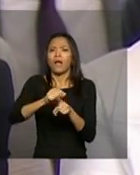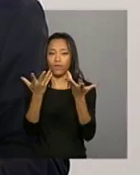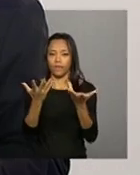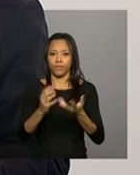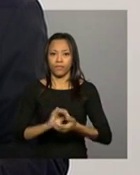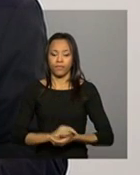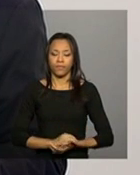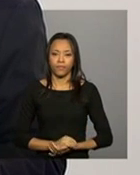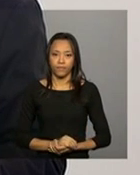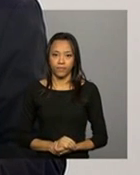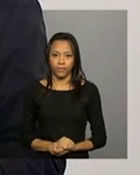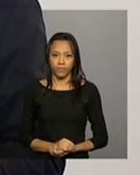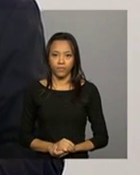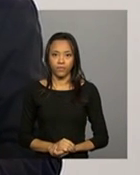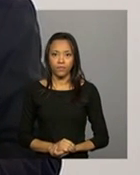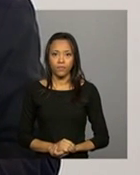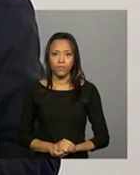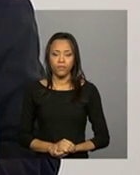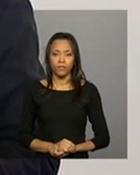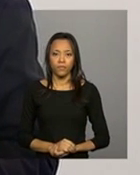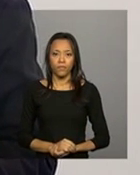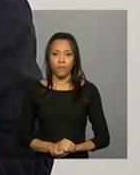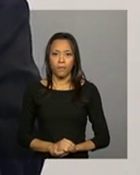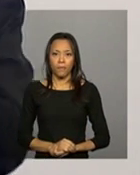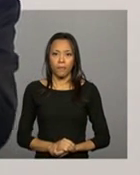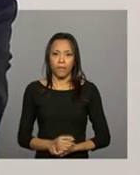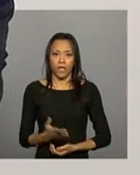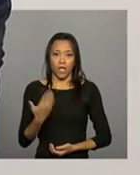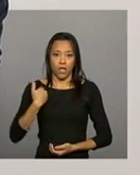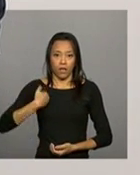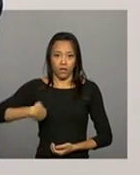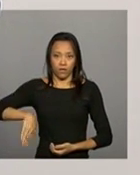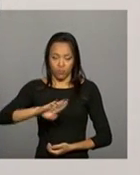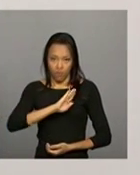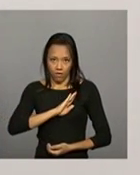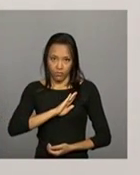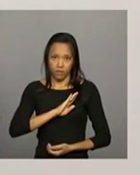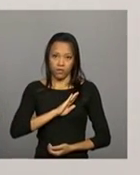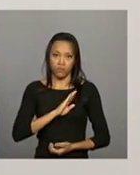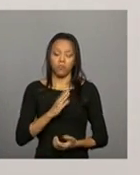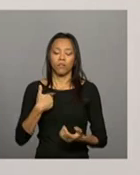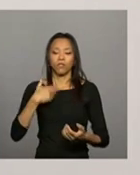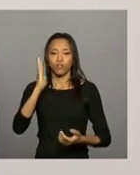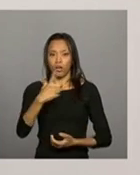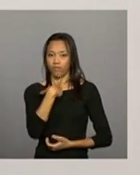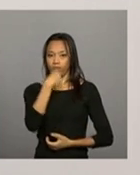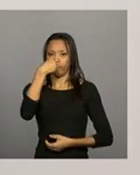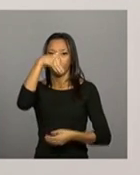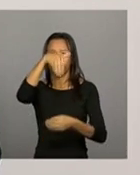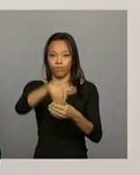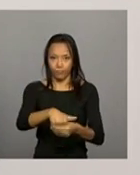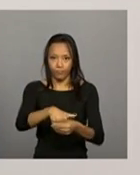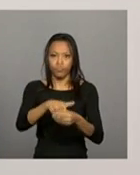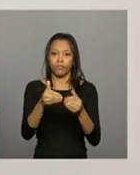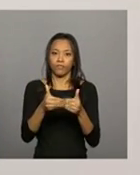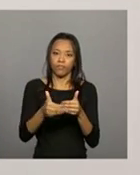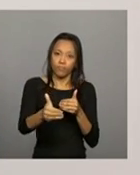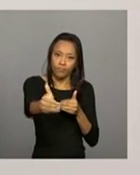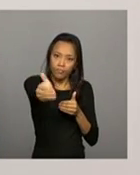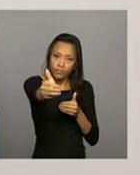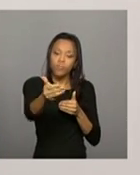social, propondo parcerias, porque cabe a nós, que somos eleitos, detentores de